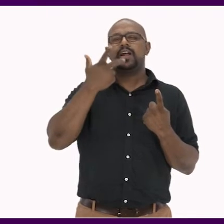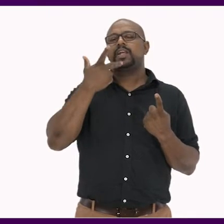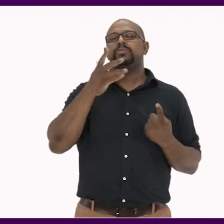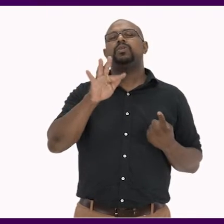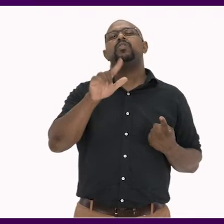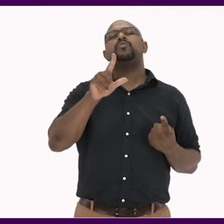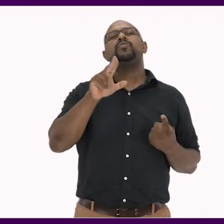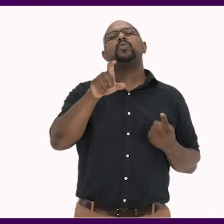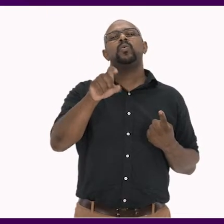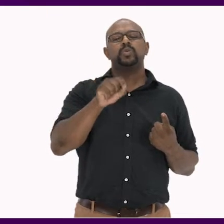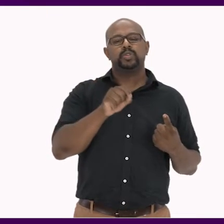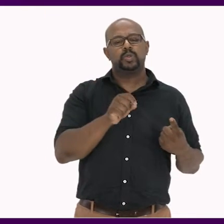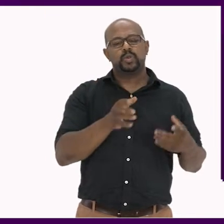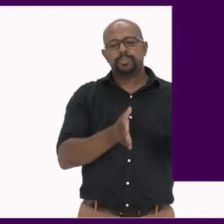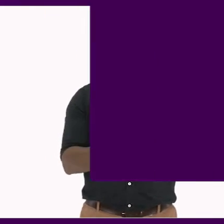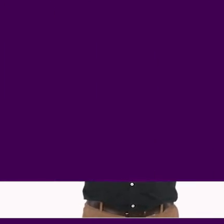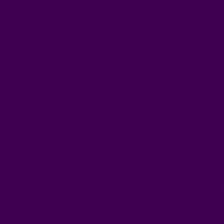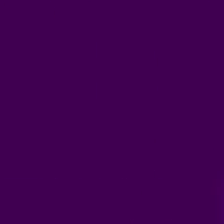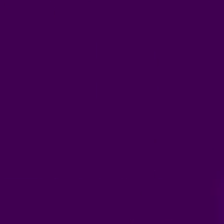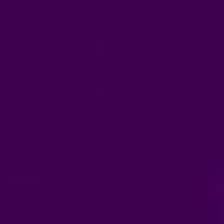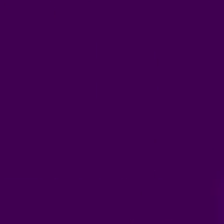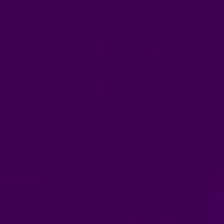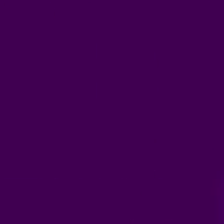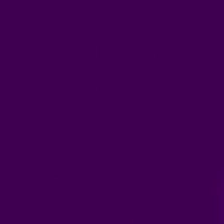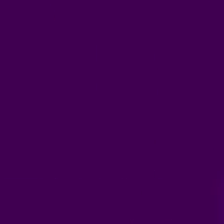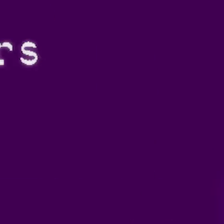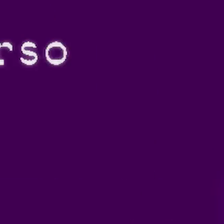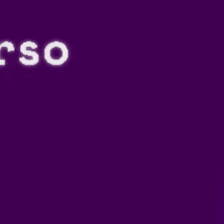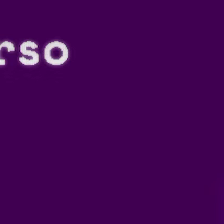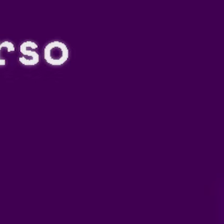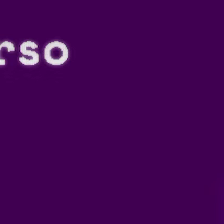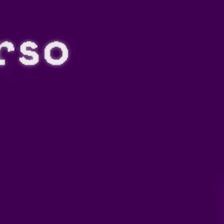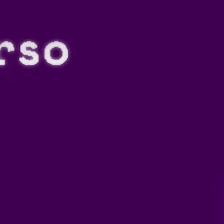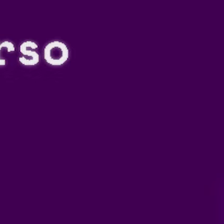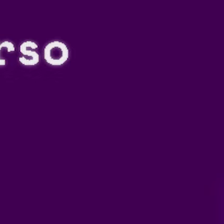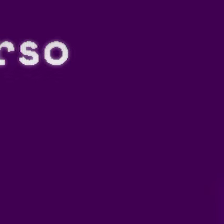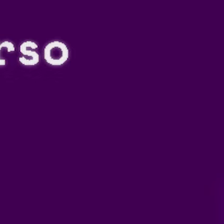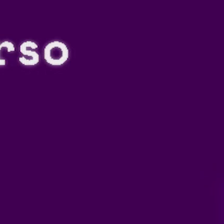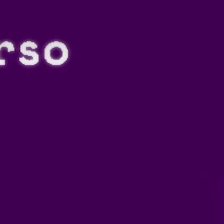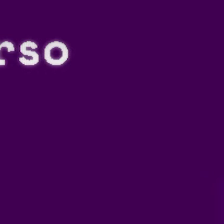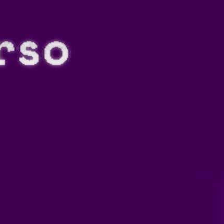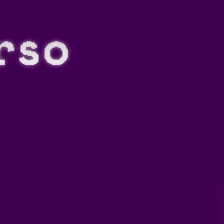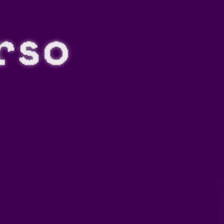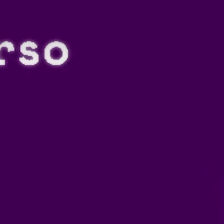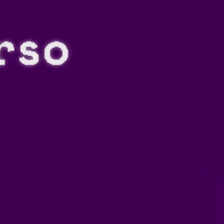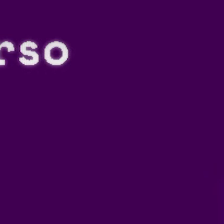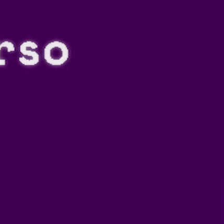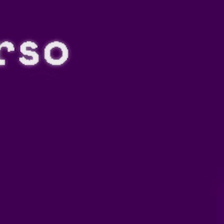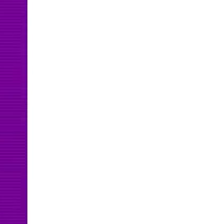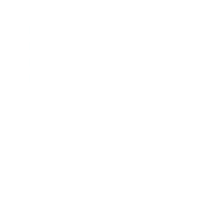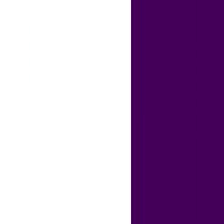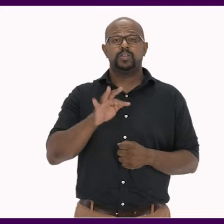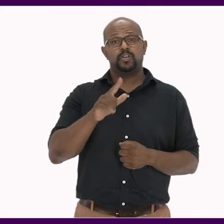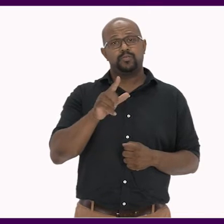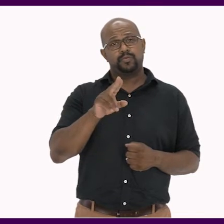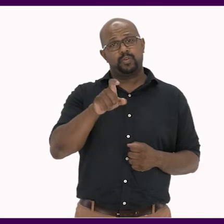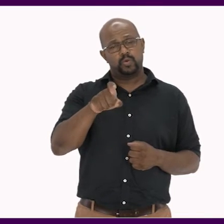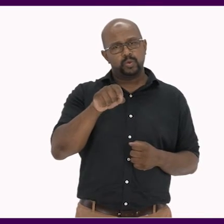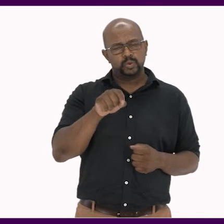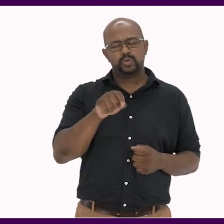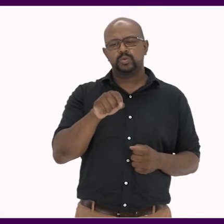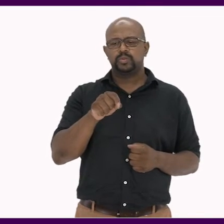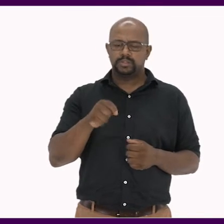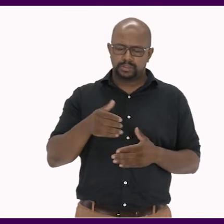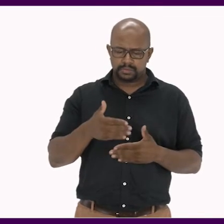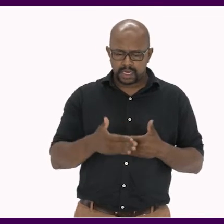sobre o fluxo do percurso. Texto. Fluxo do percurso. O fluxo